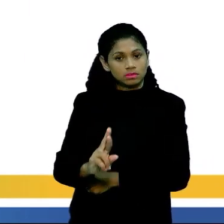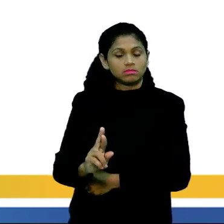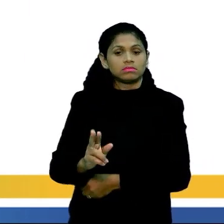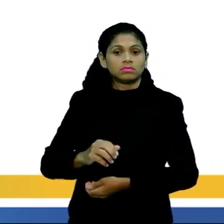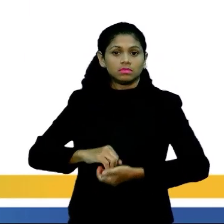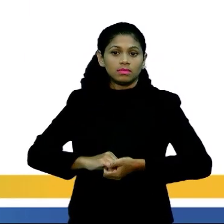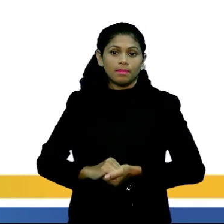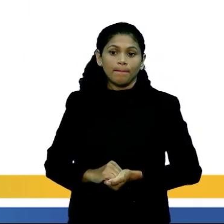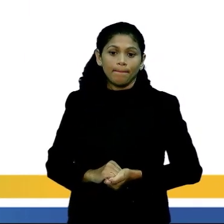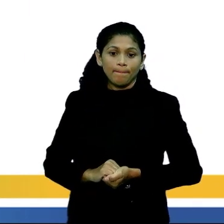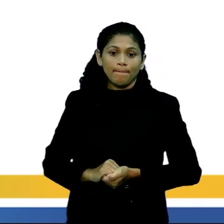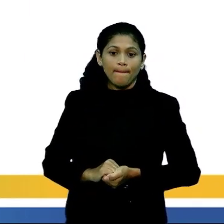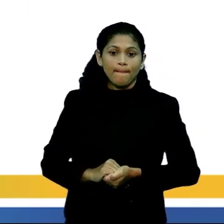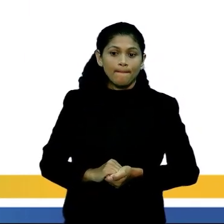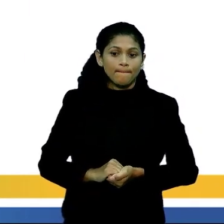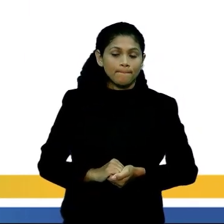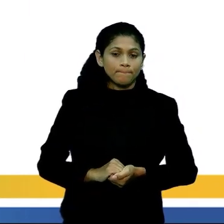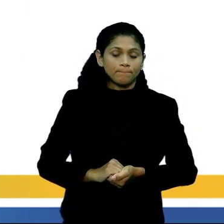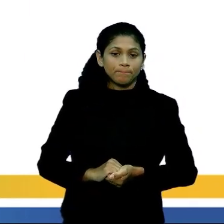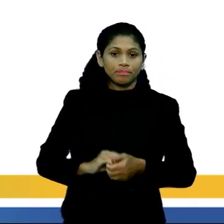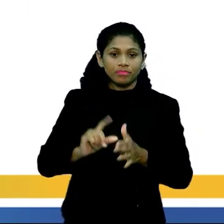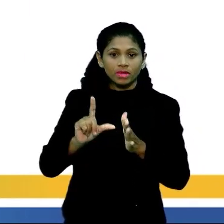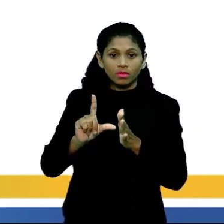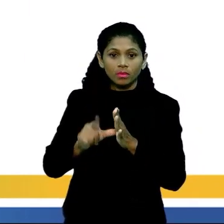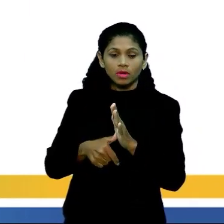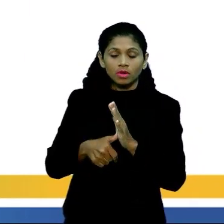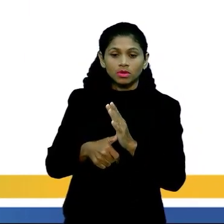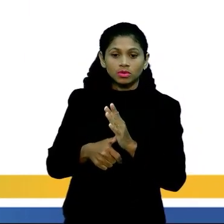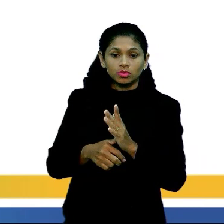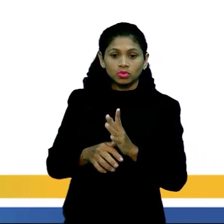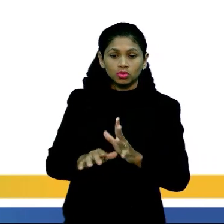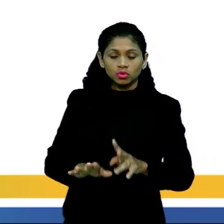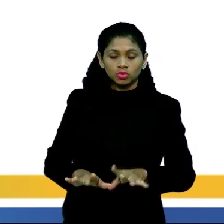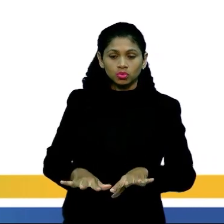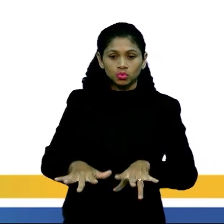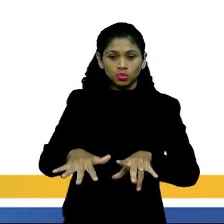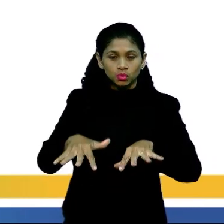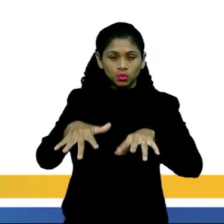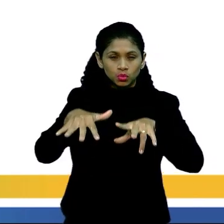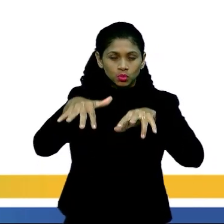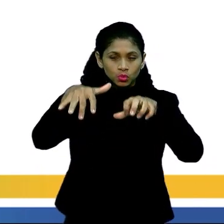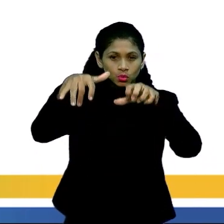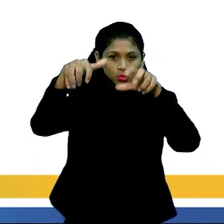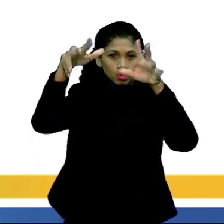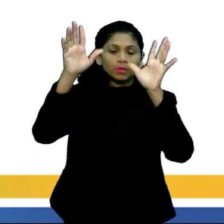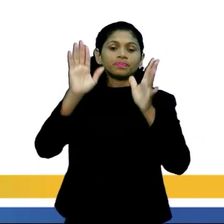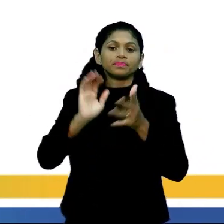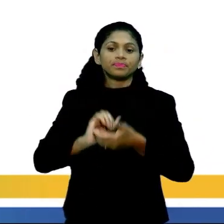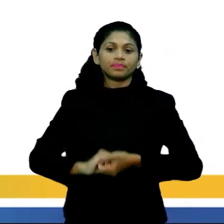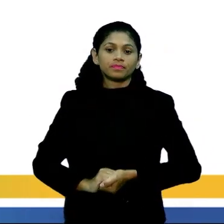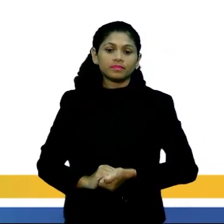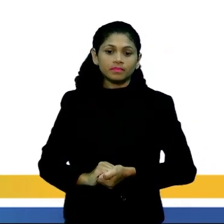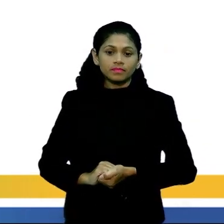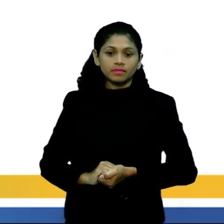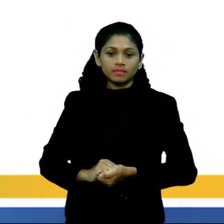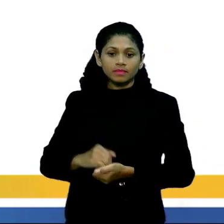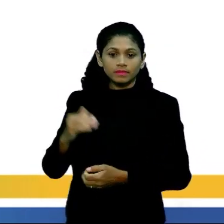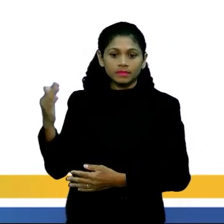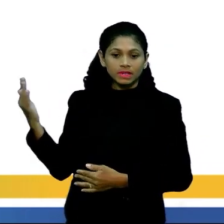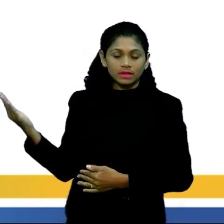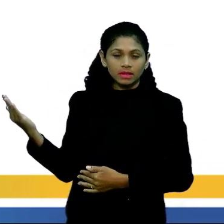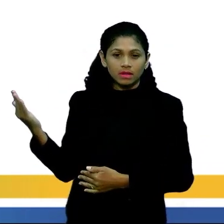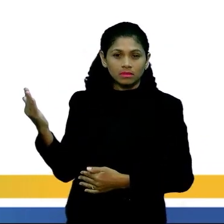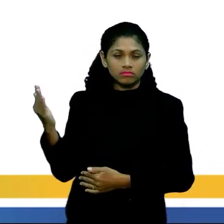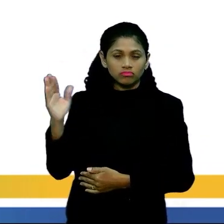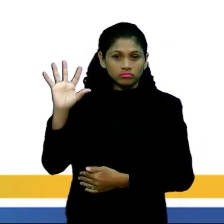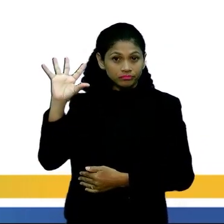aulas. O próximo método de separação é a evaporação. A evaporação ela acontece de maneira natural